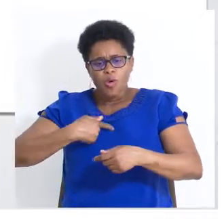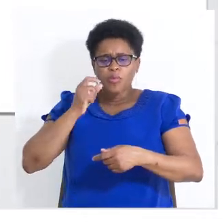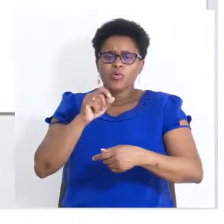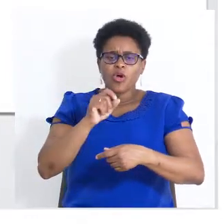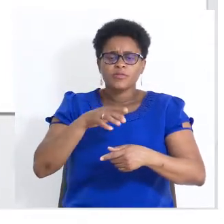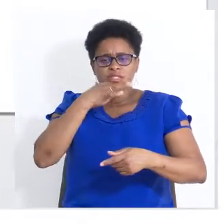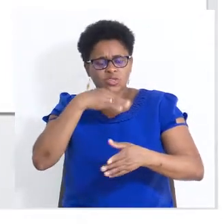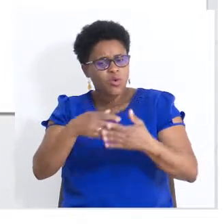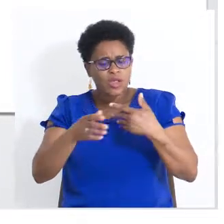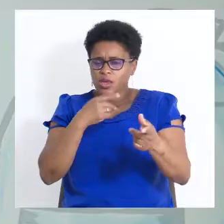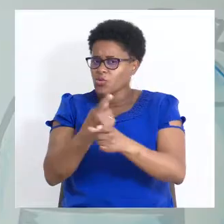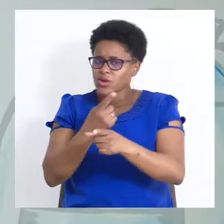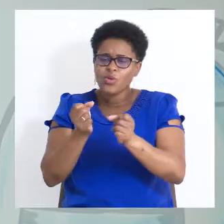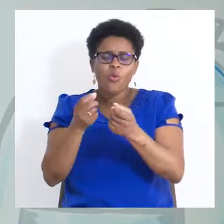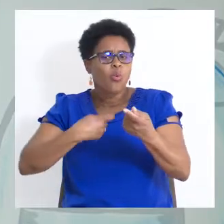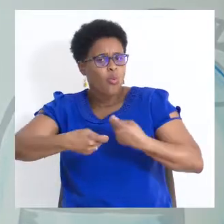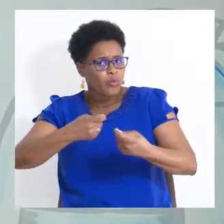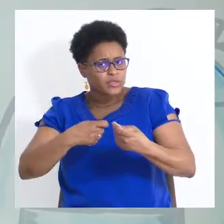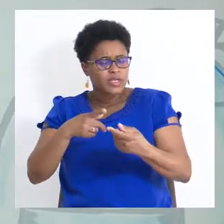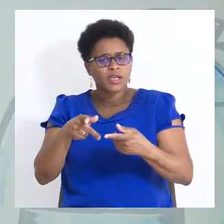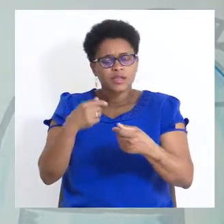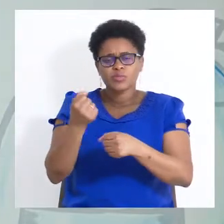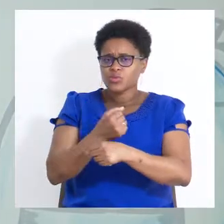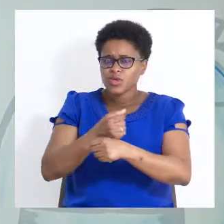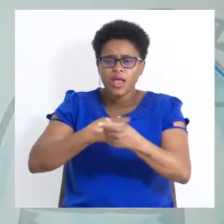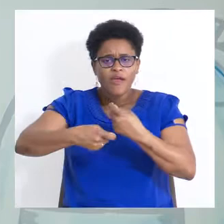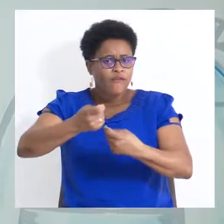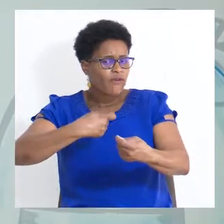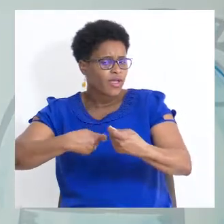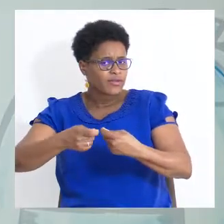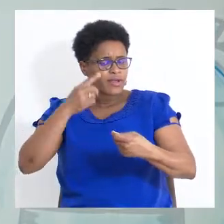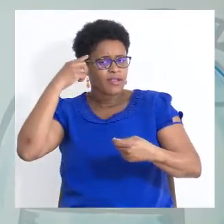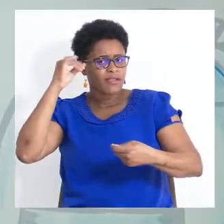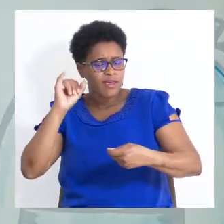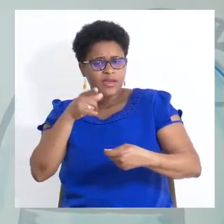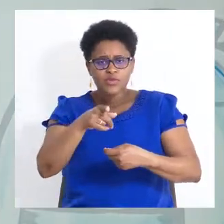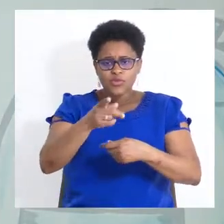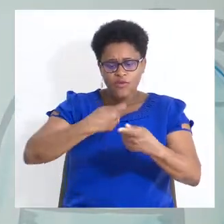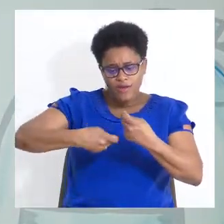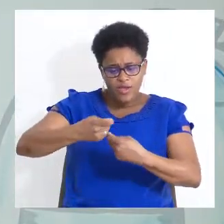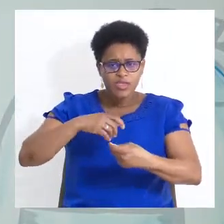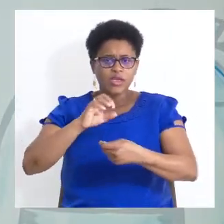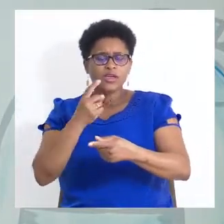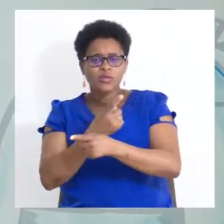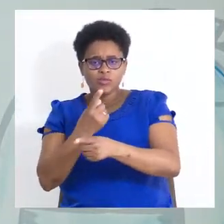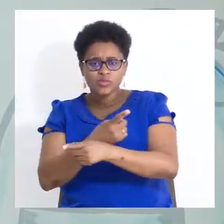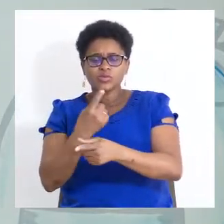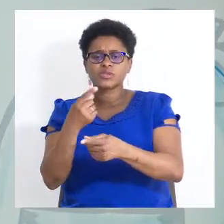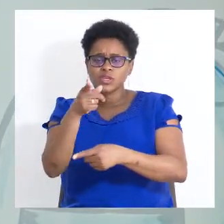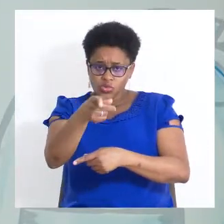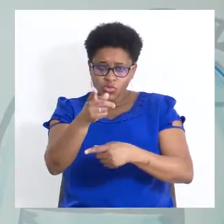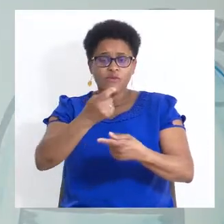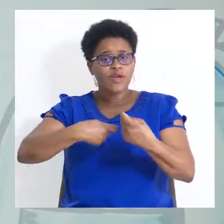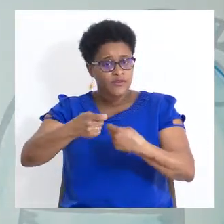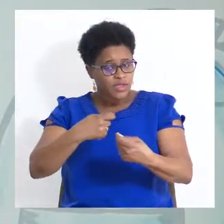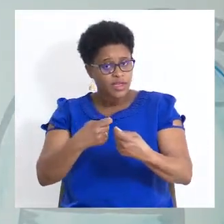qualquer coisa, comercial. Então, é aquela produção, é aquela venda, é aquela ideia que tu vais vender ou então aquele produto que tu